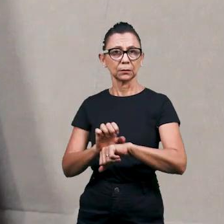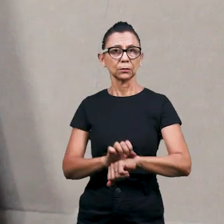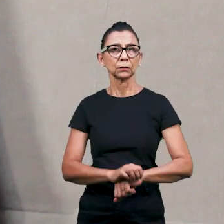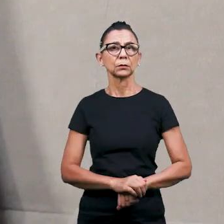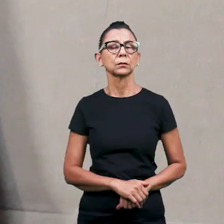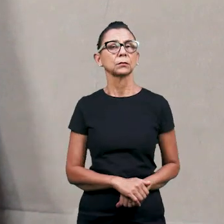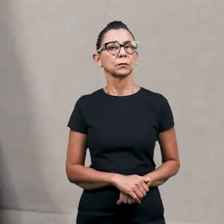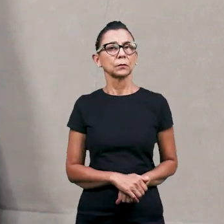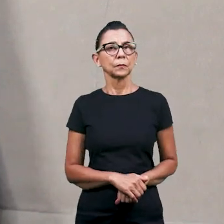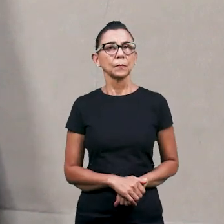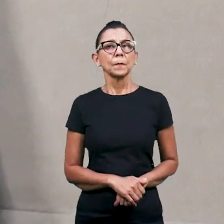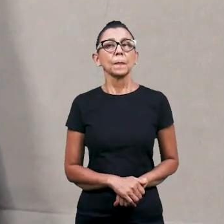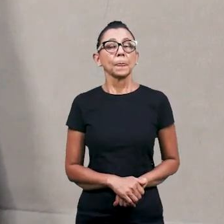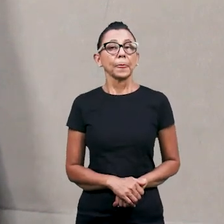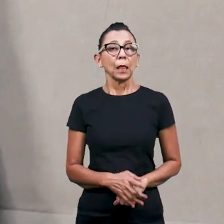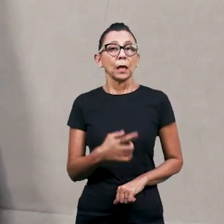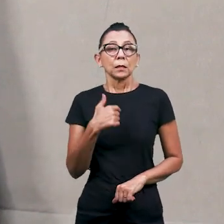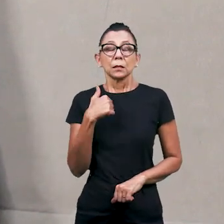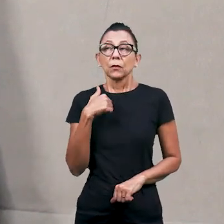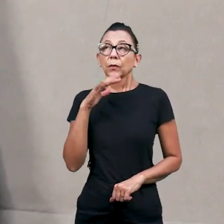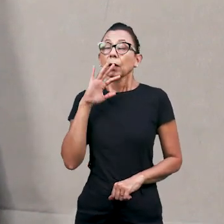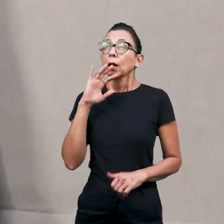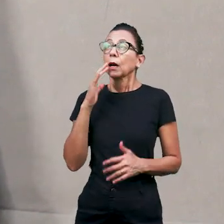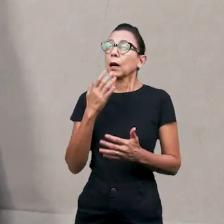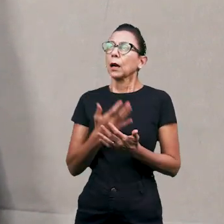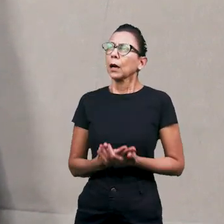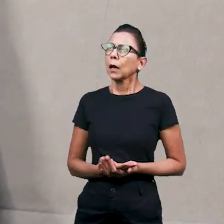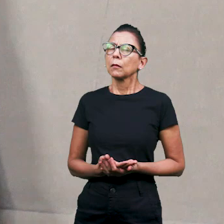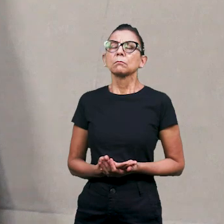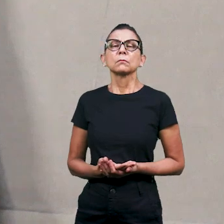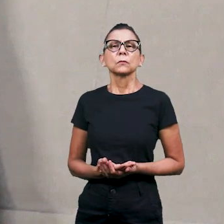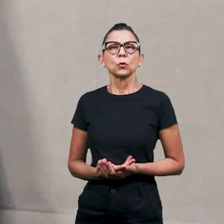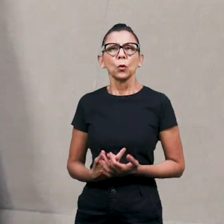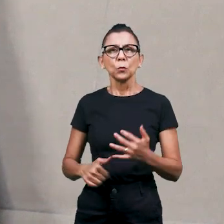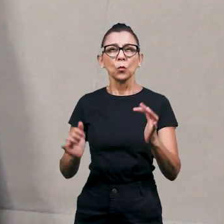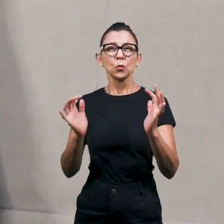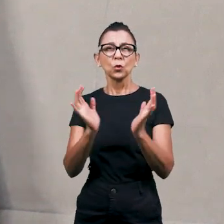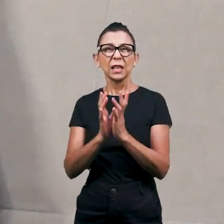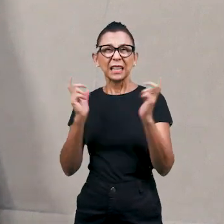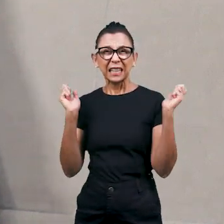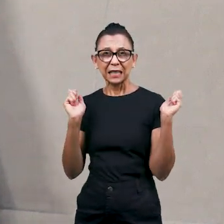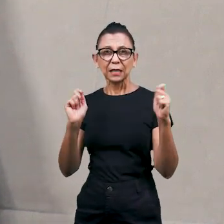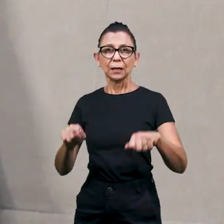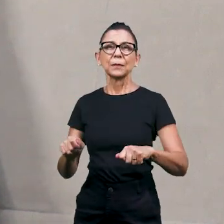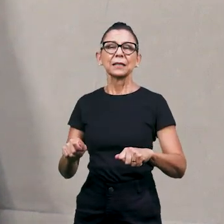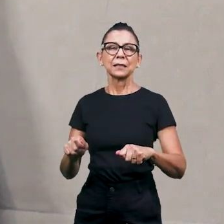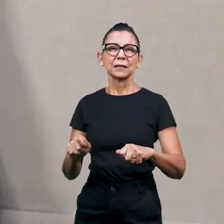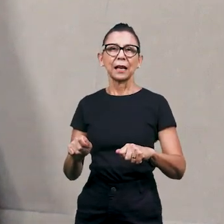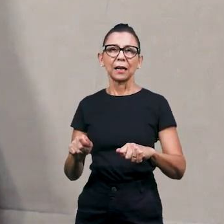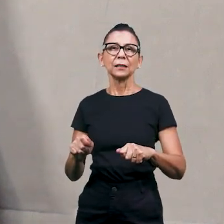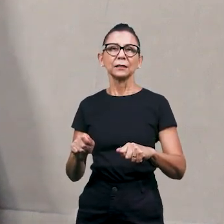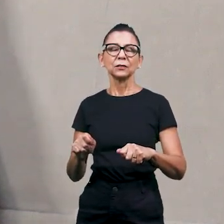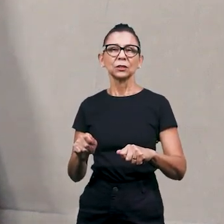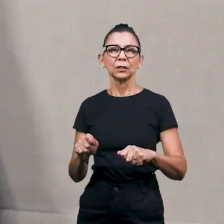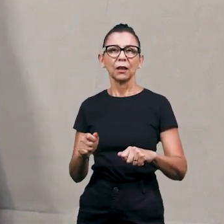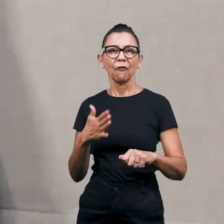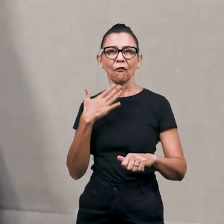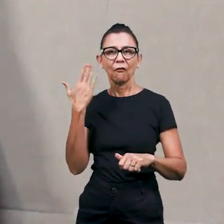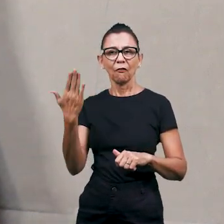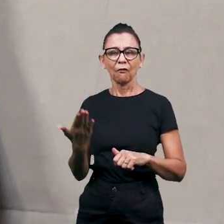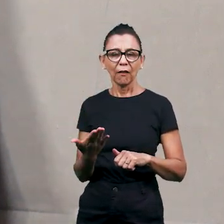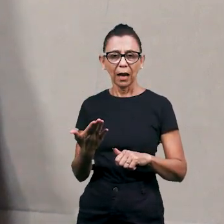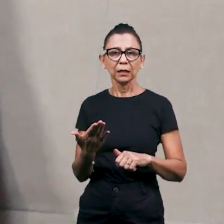deu essa consciência é a capacidade de mobilização de um jovem. Você divulga o link, você divulga a